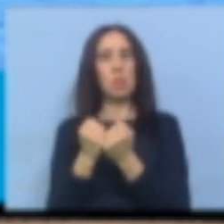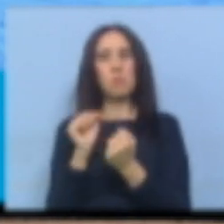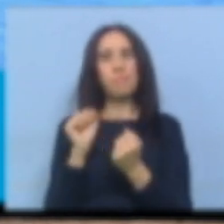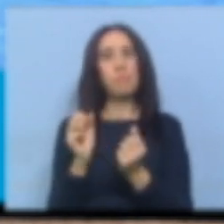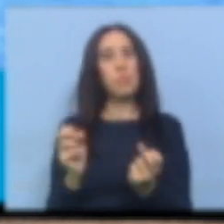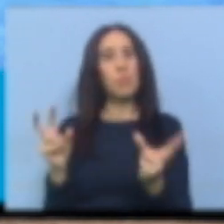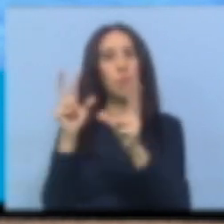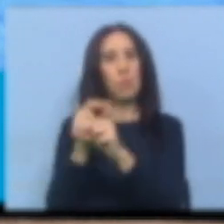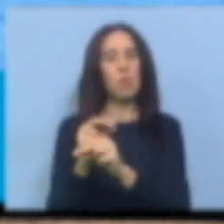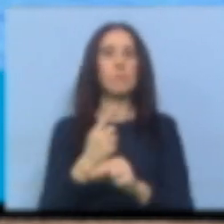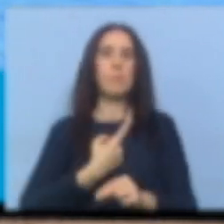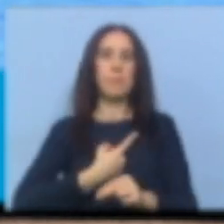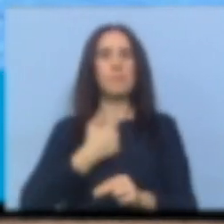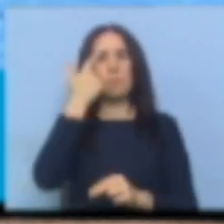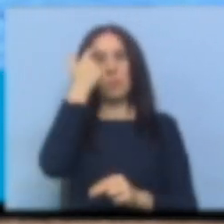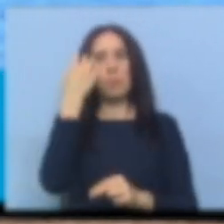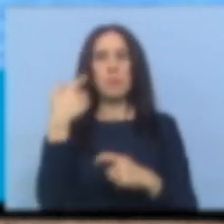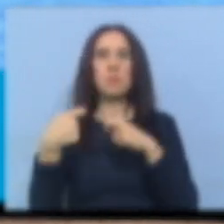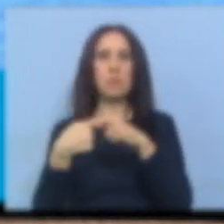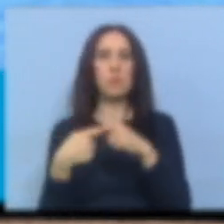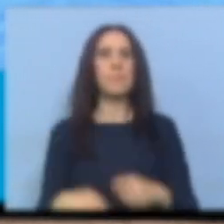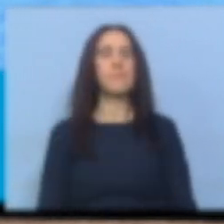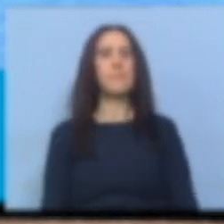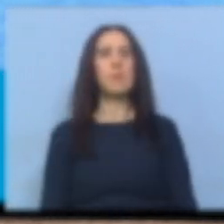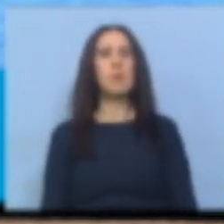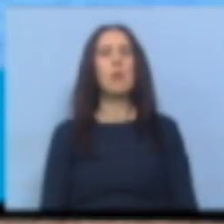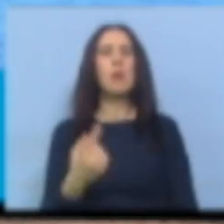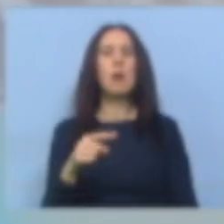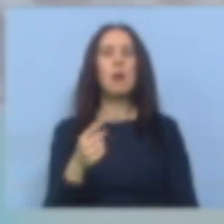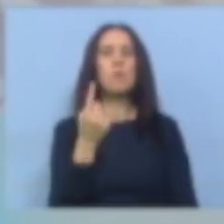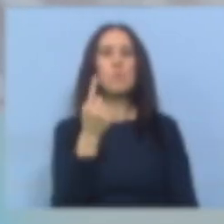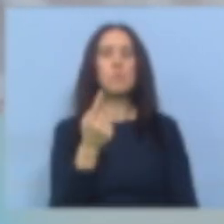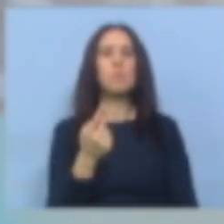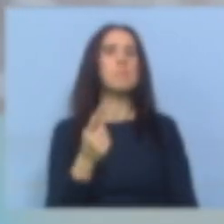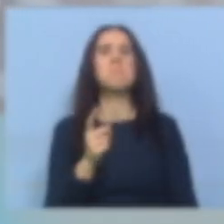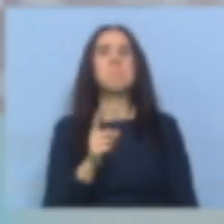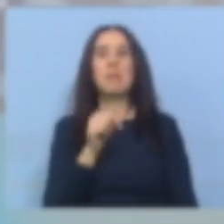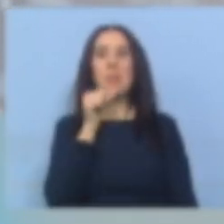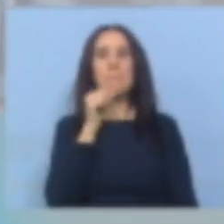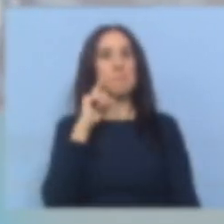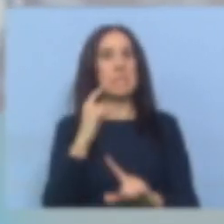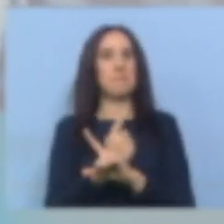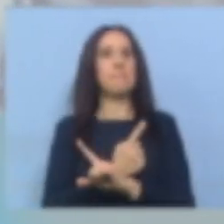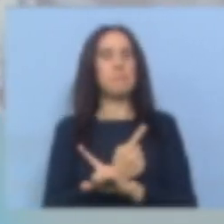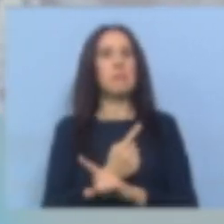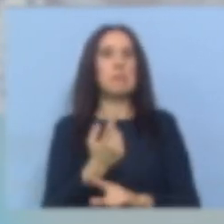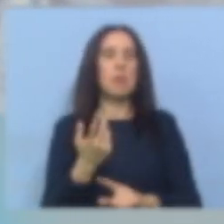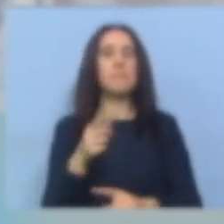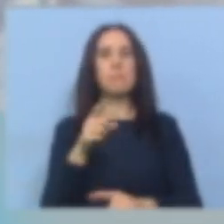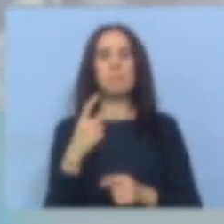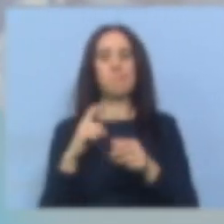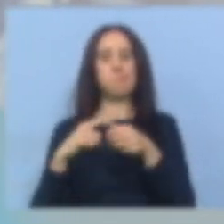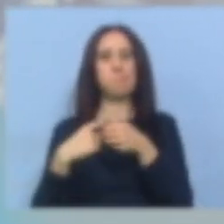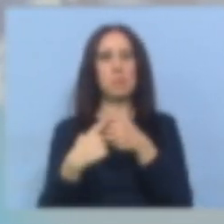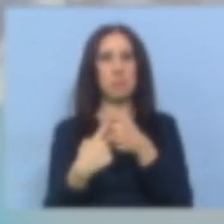formas novas que têm que ser compreendidas. Há aqui um elemento que não é muito habitual, que é algumas parcerias que